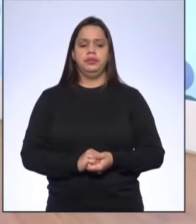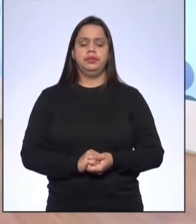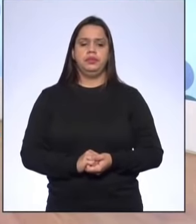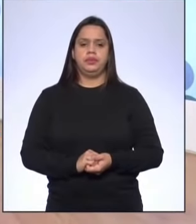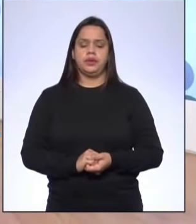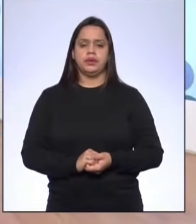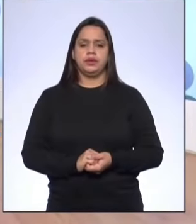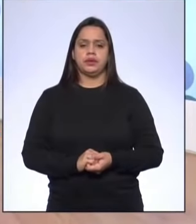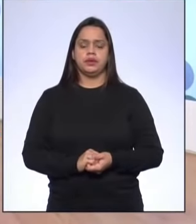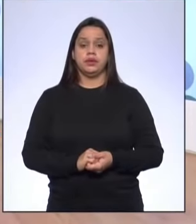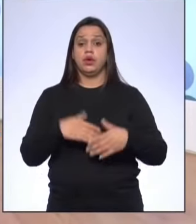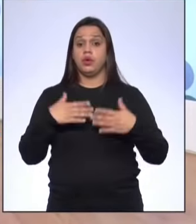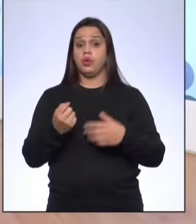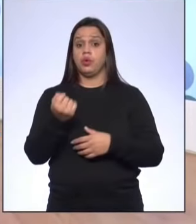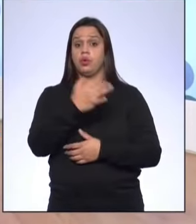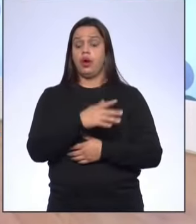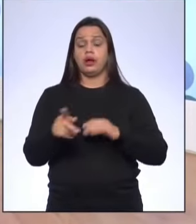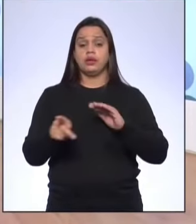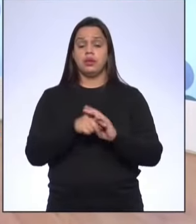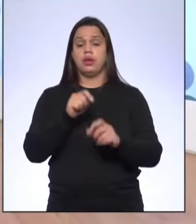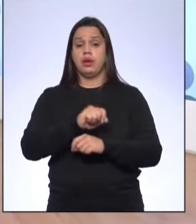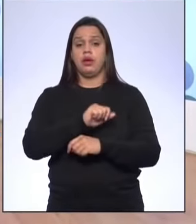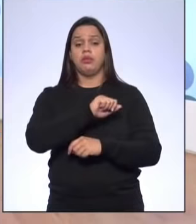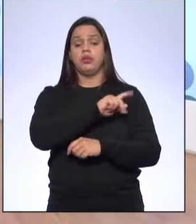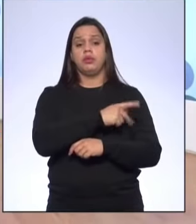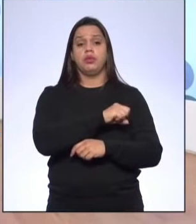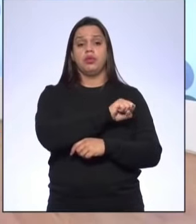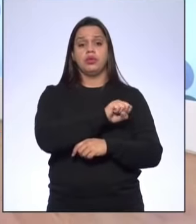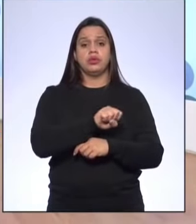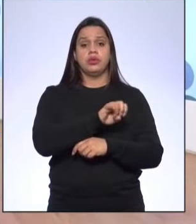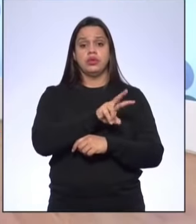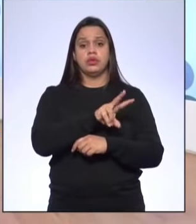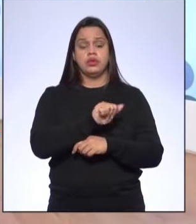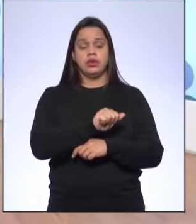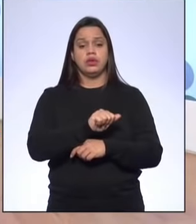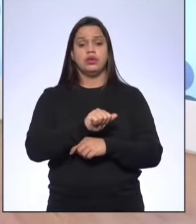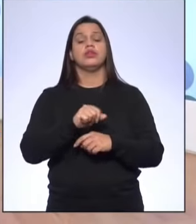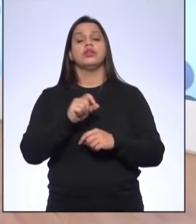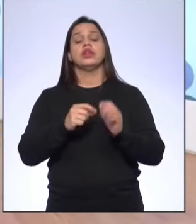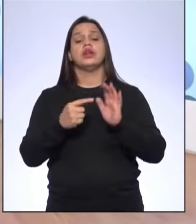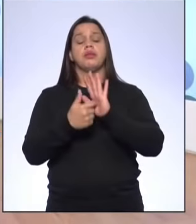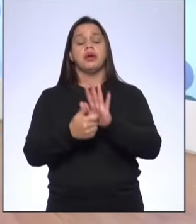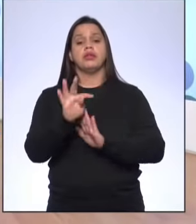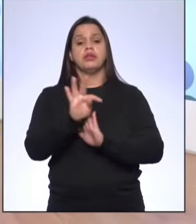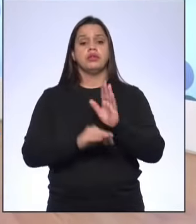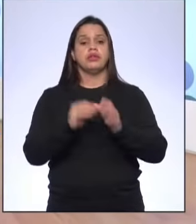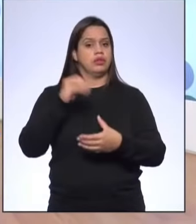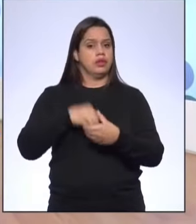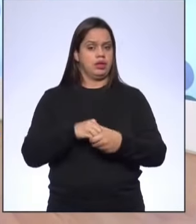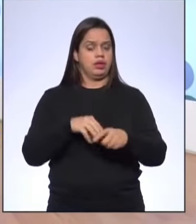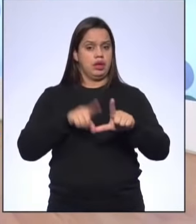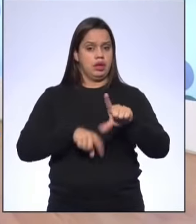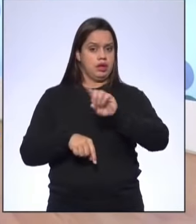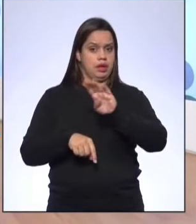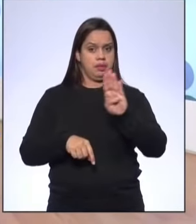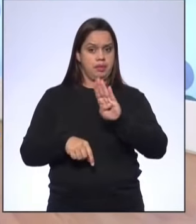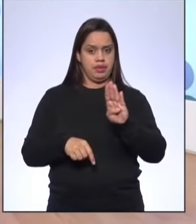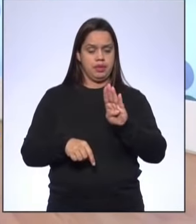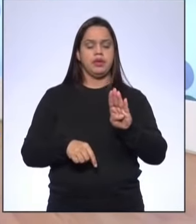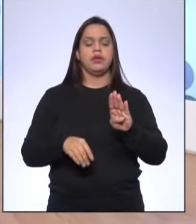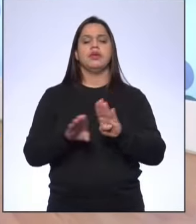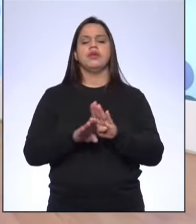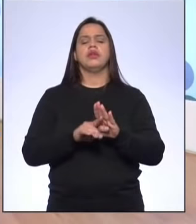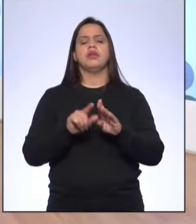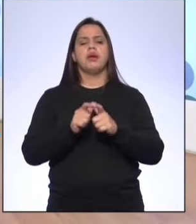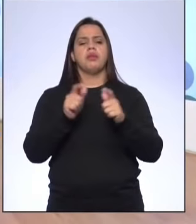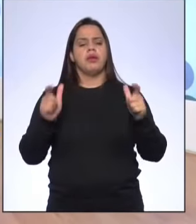quais são os possessivos adjetivos que aparecem no texto o elias respondeu a letra b a francine e também letra